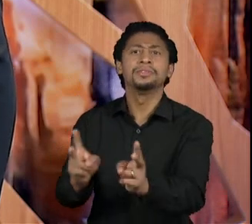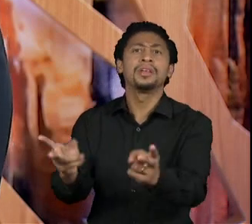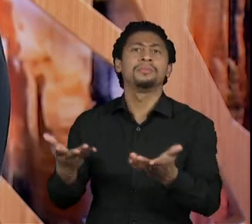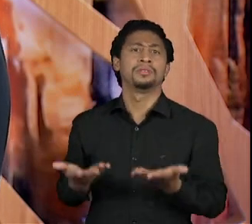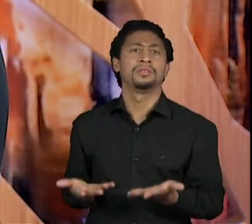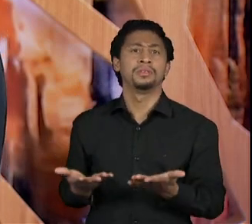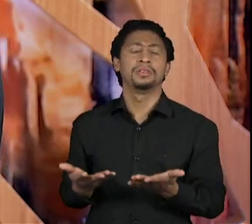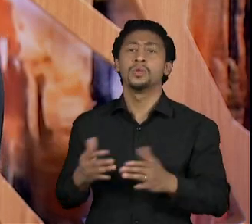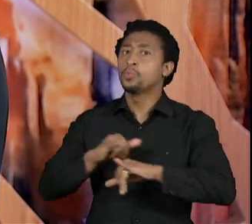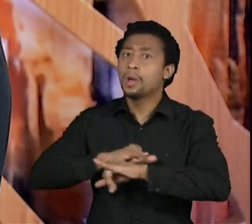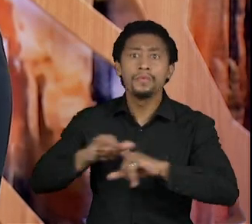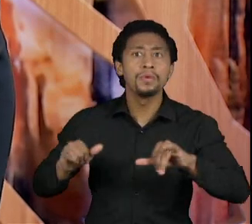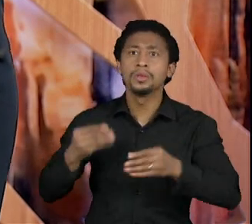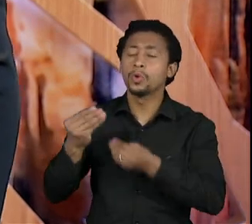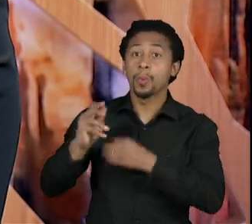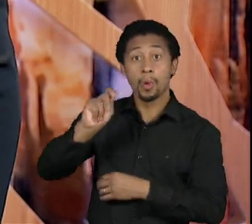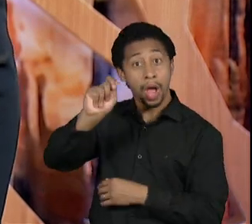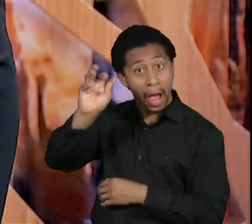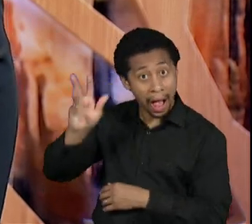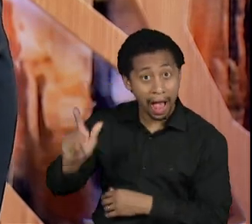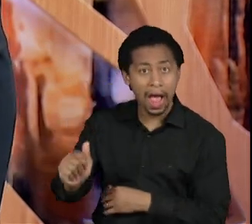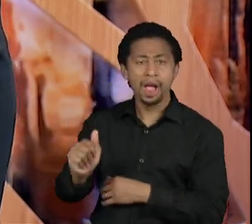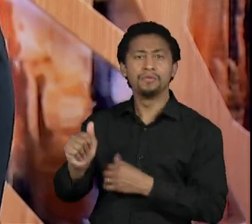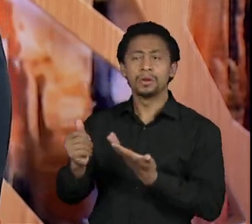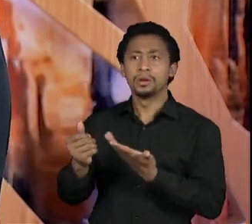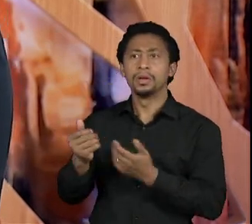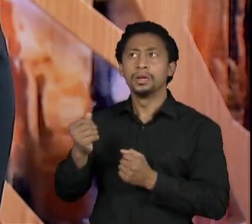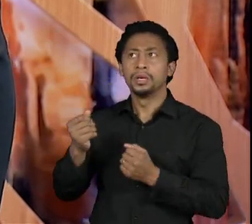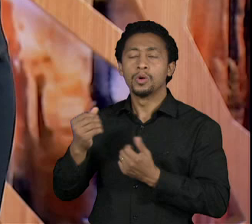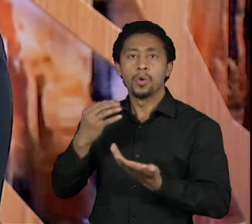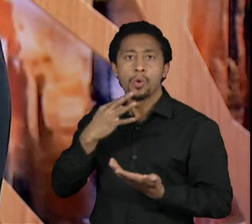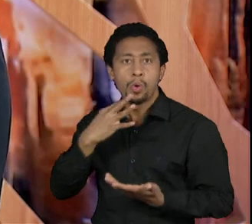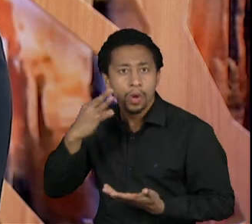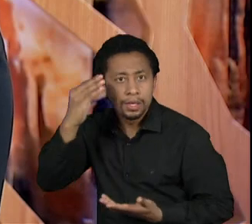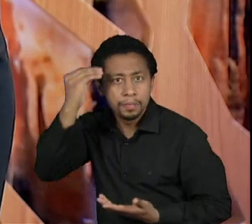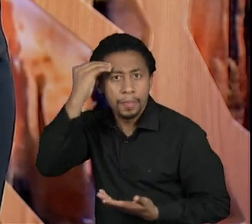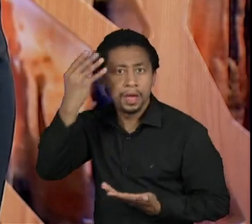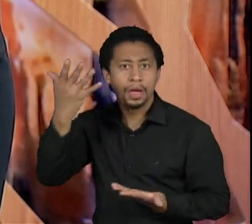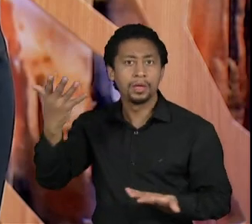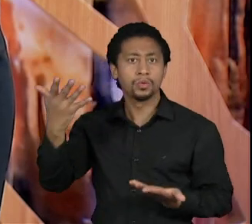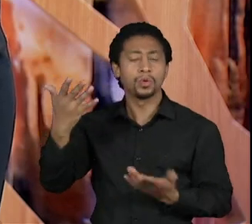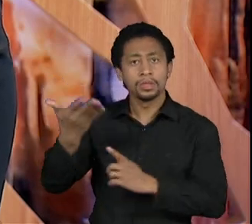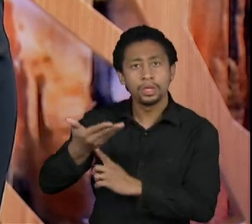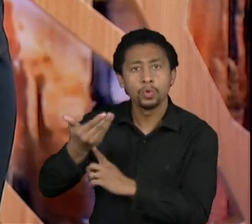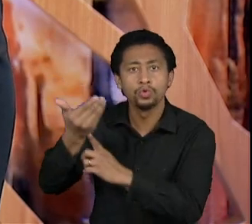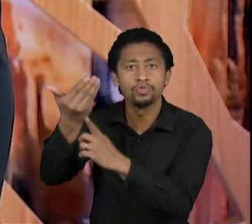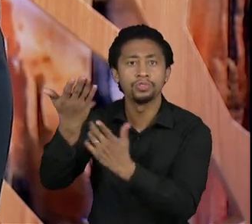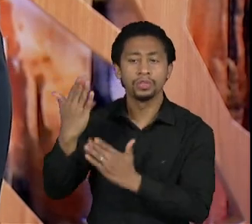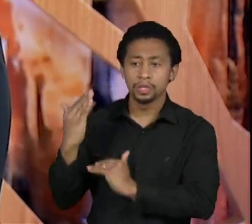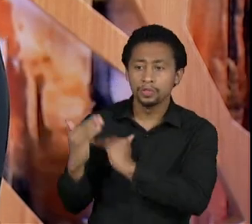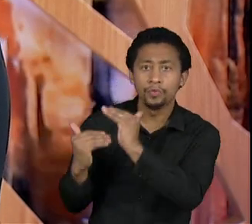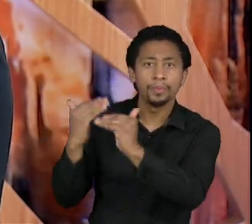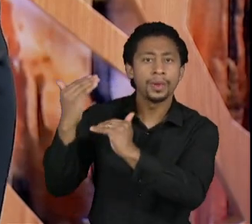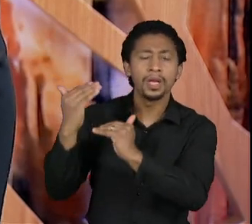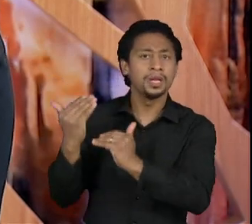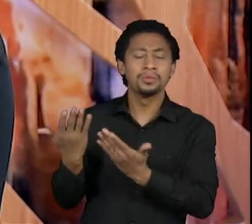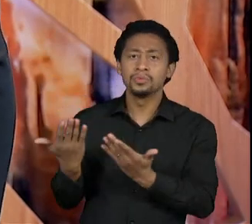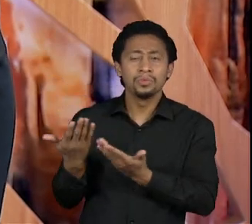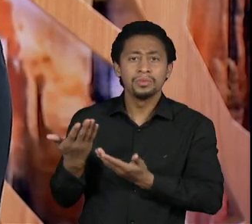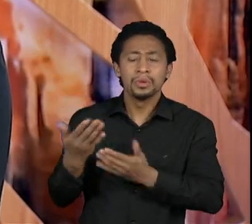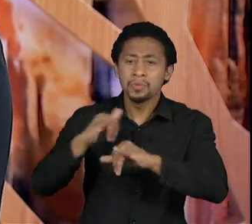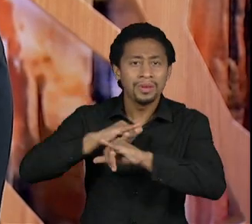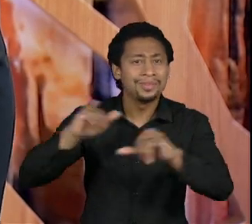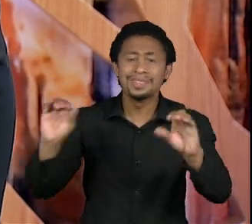continente africano e da África através de seus conhecimentos, sabedorias da tecnologia, do desenvolvimento que o europeu importou para